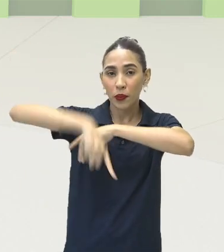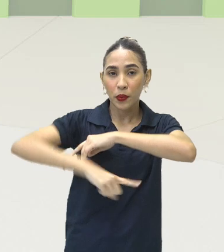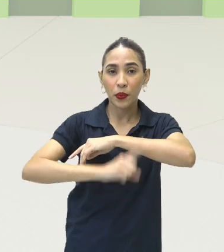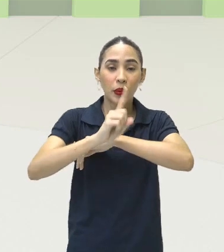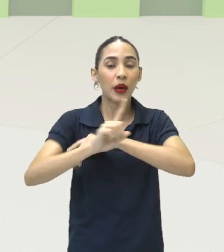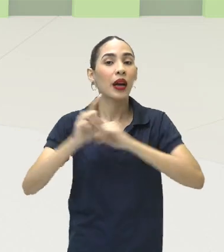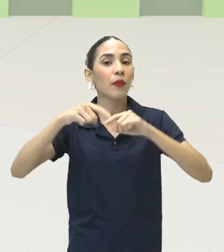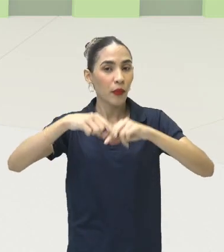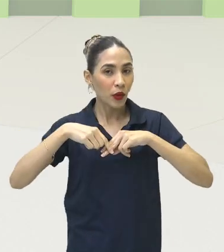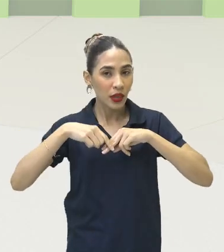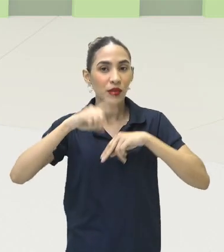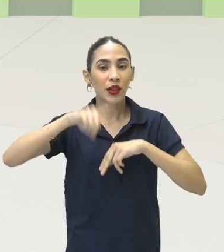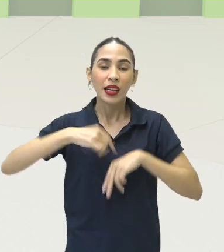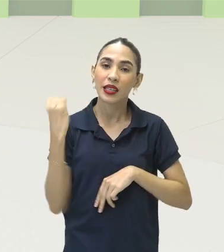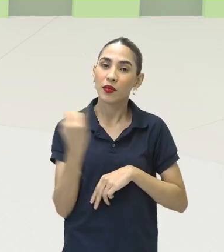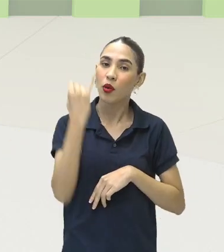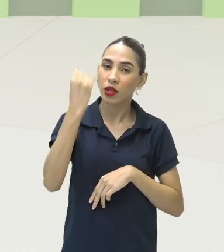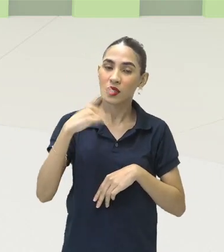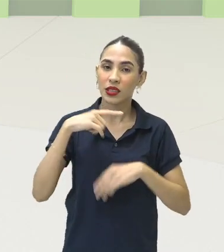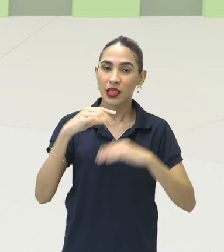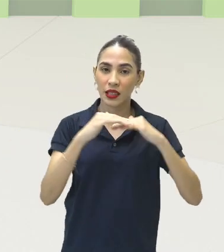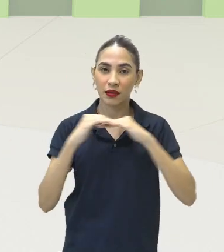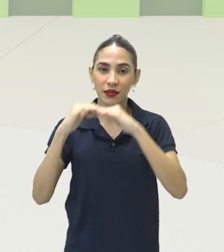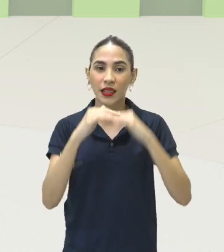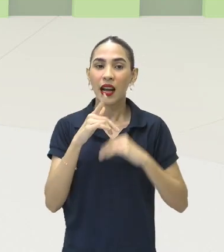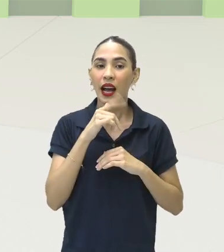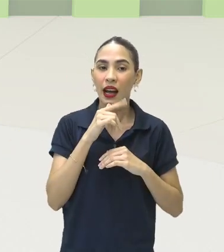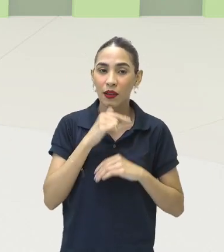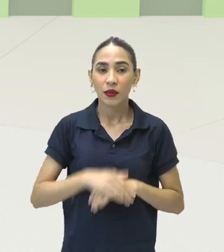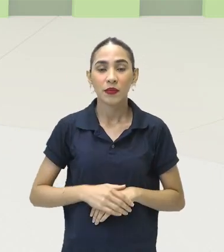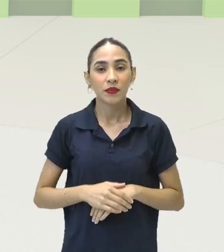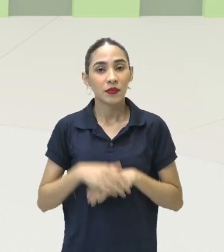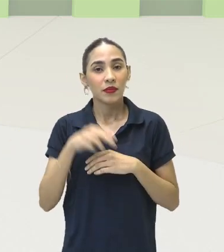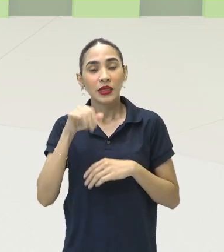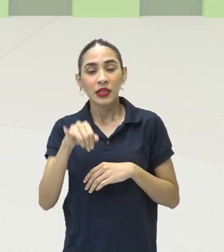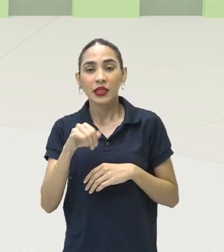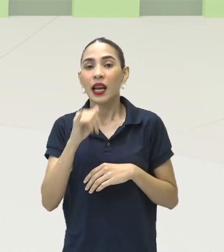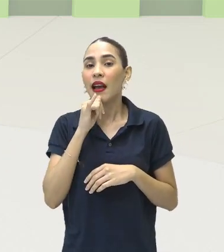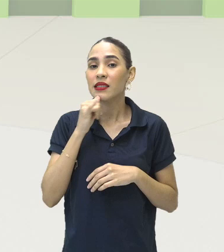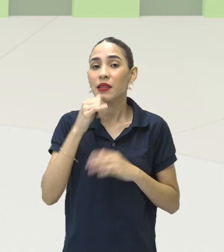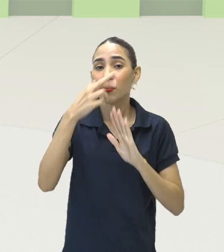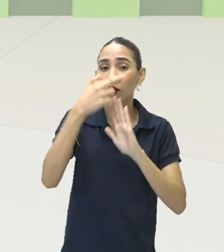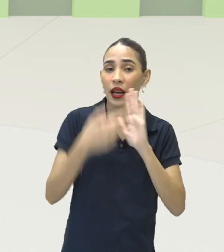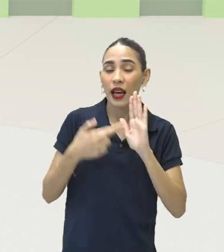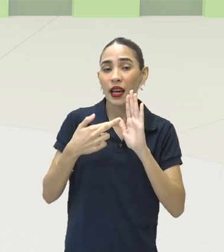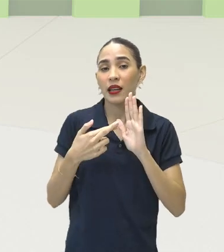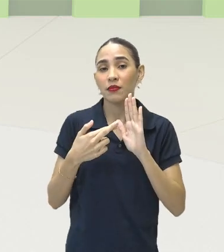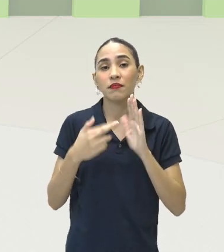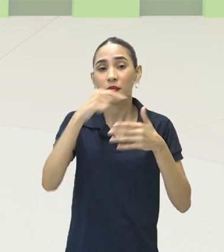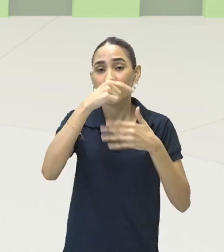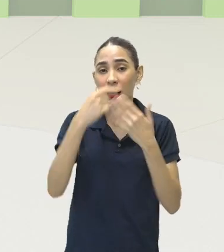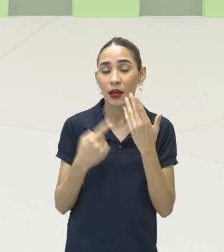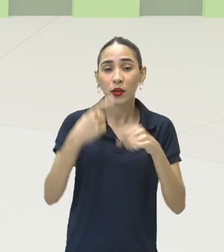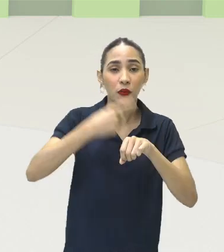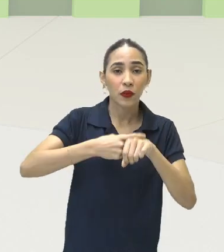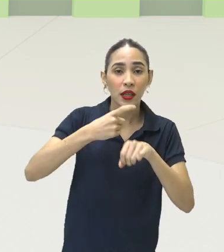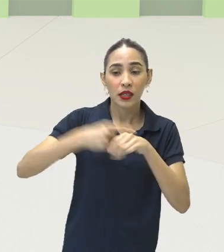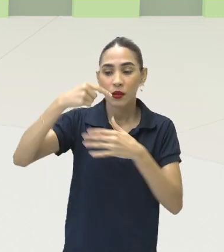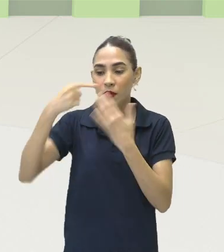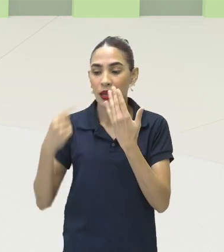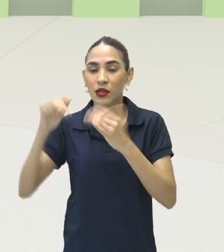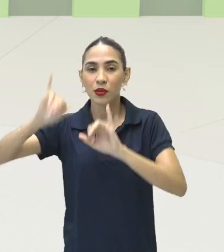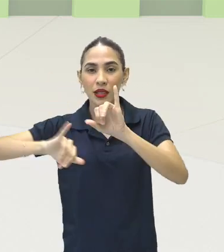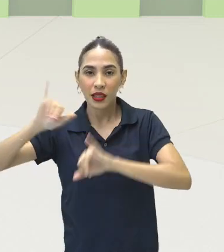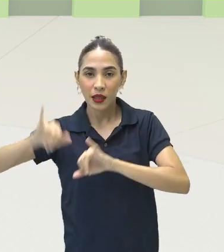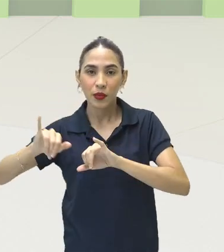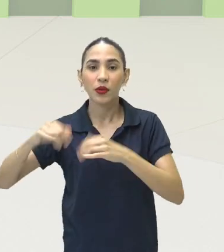é importante ter esses padrões de qualidade da água. Sejam eles padrões os parâmetros físicos, os parâmetros